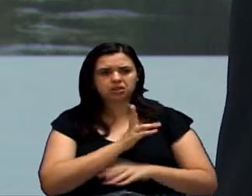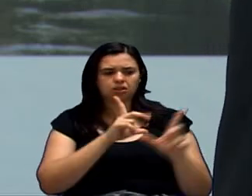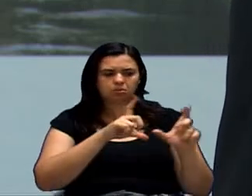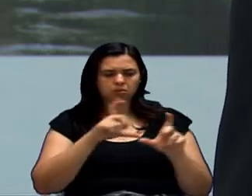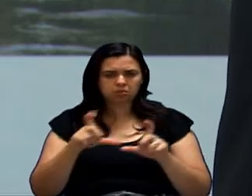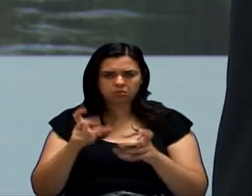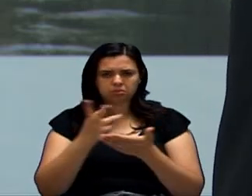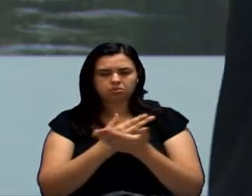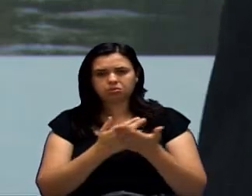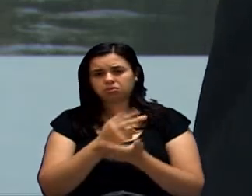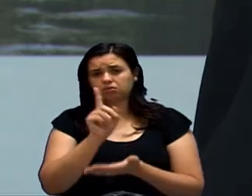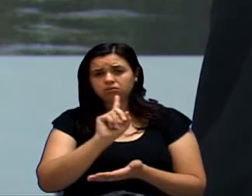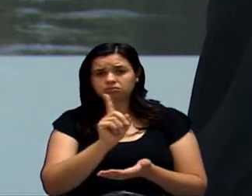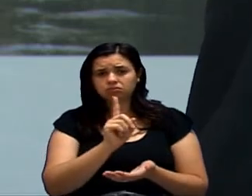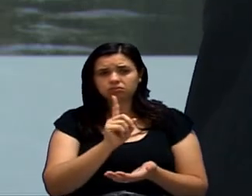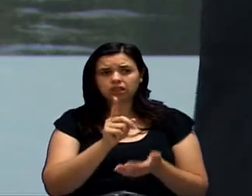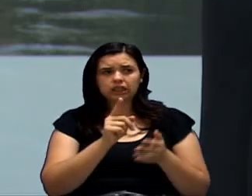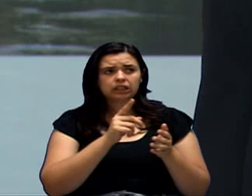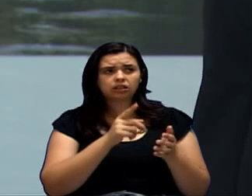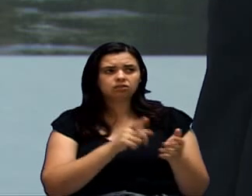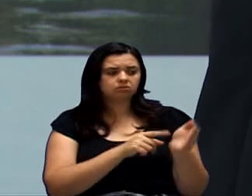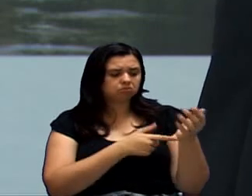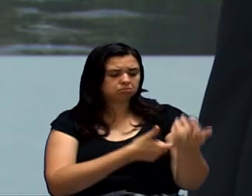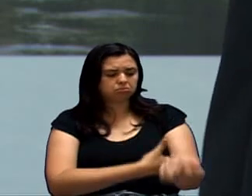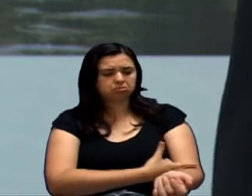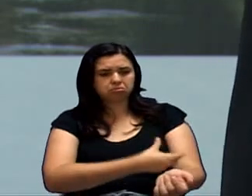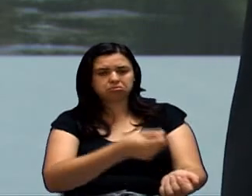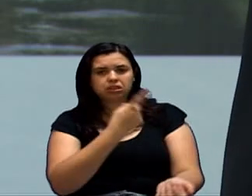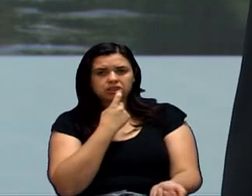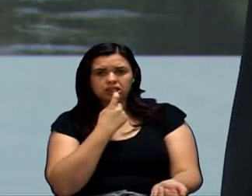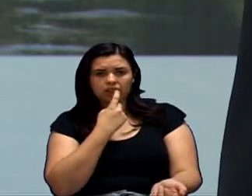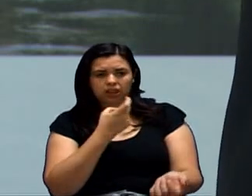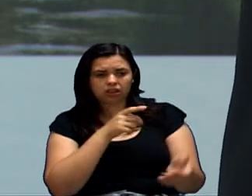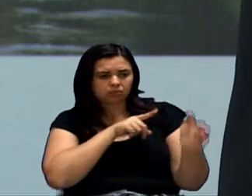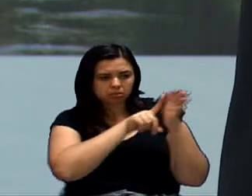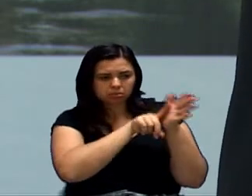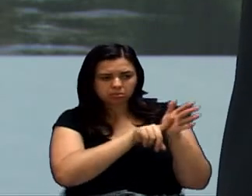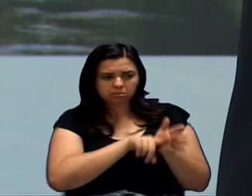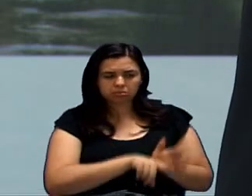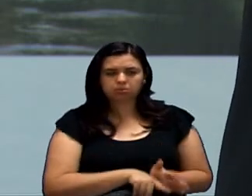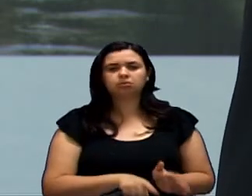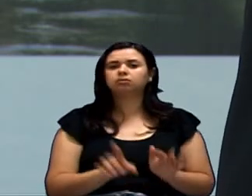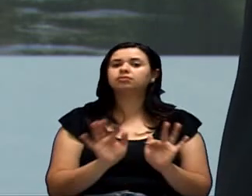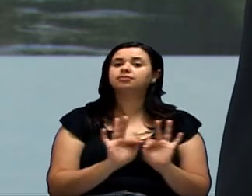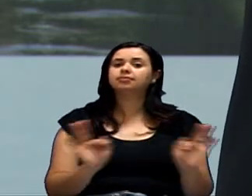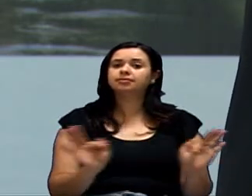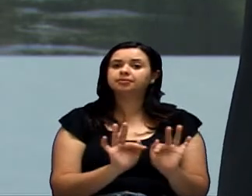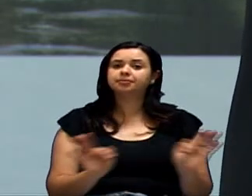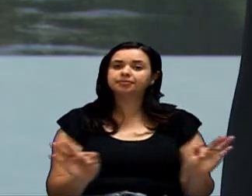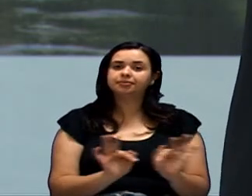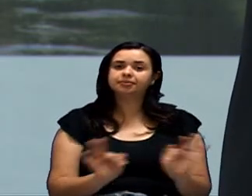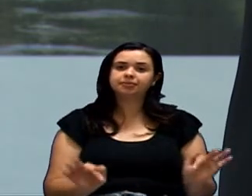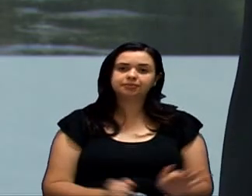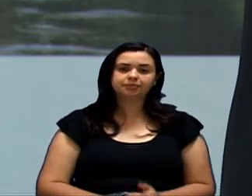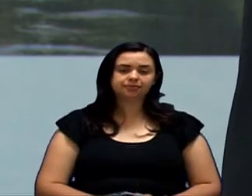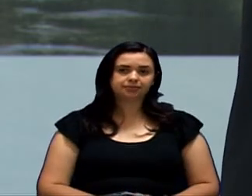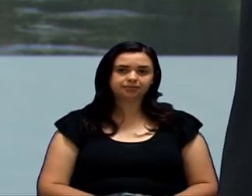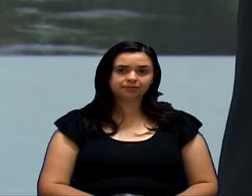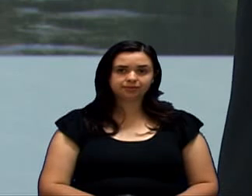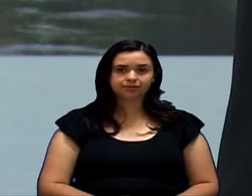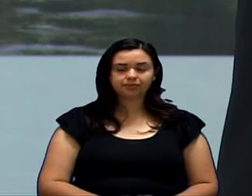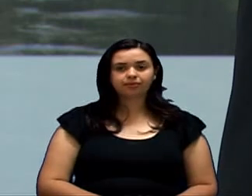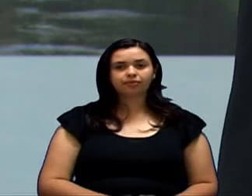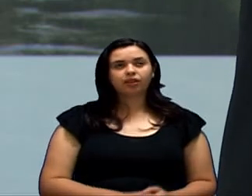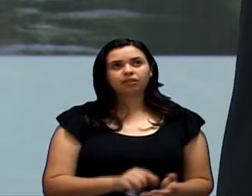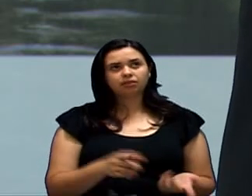sangue. São exames que se entendem, são exames mais simples. E me bateu